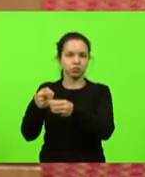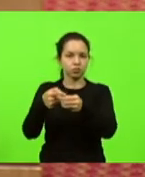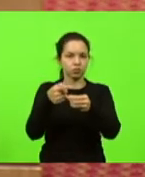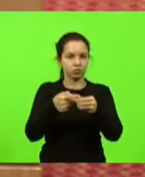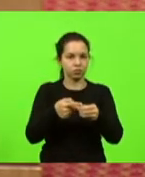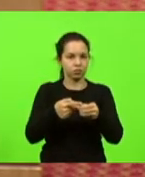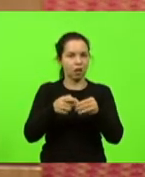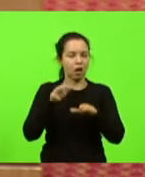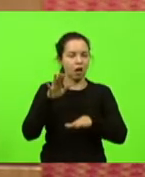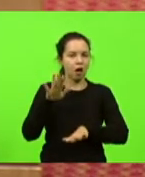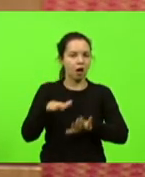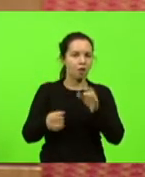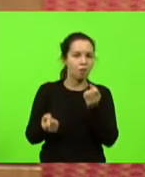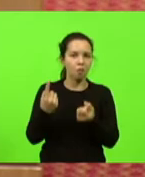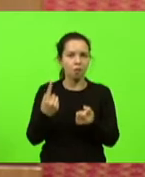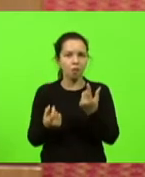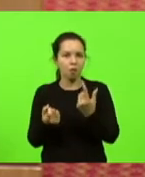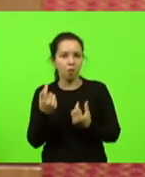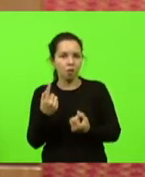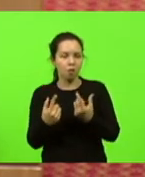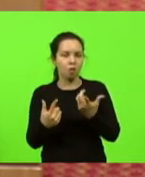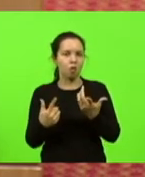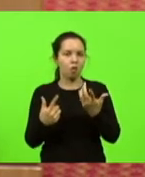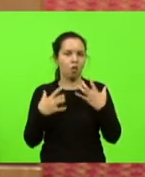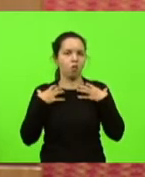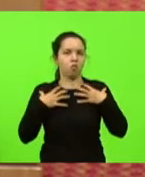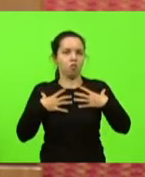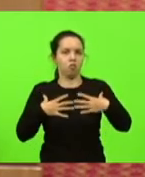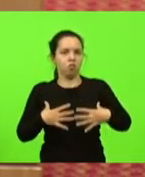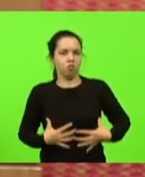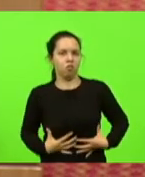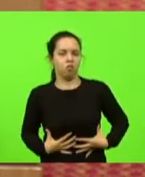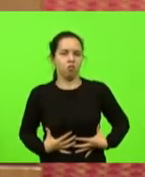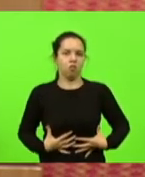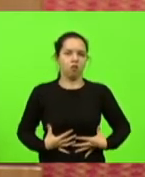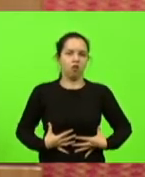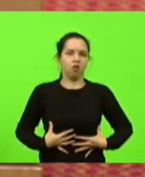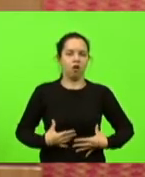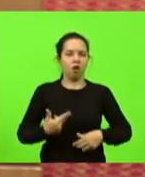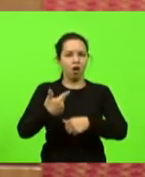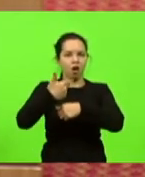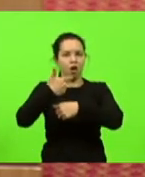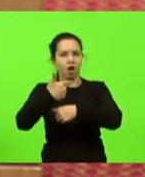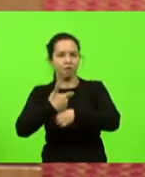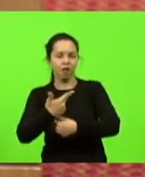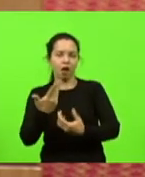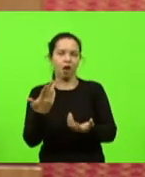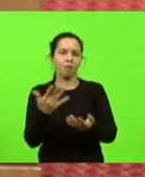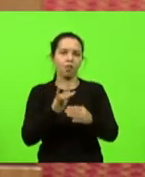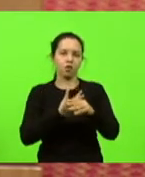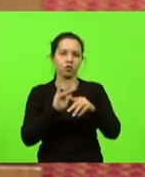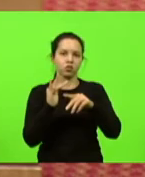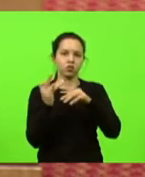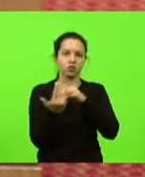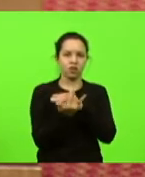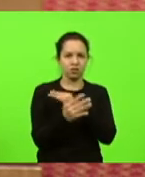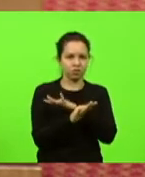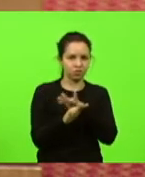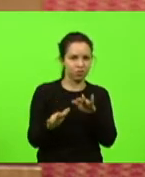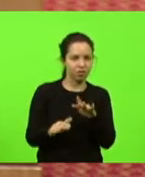em quando, com um coletezinho, para gravar alguma coisa para redes sociais e